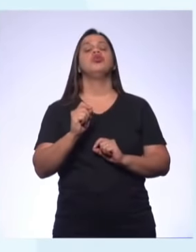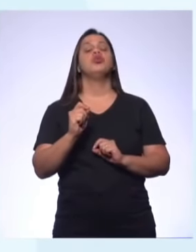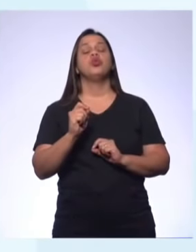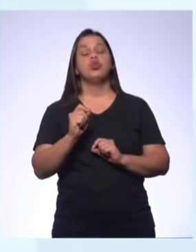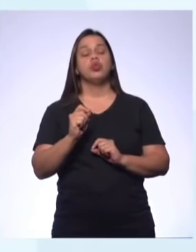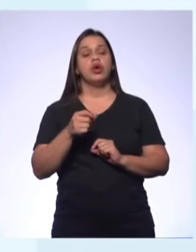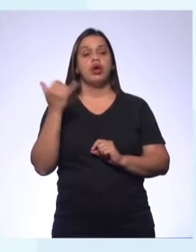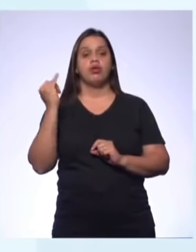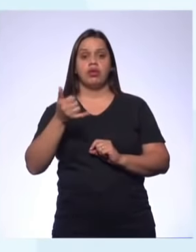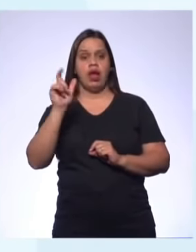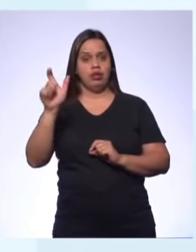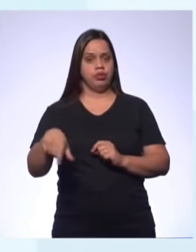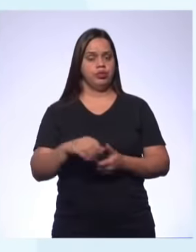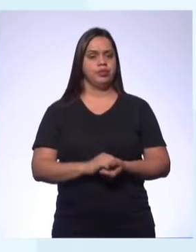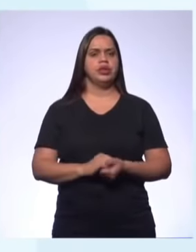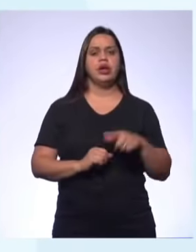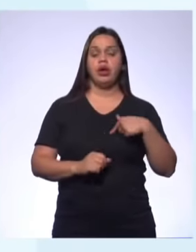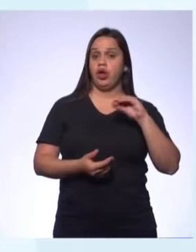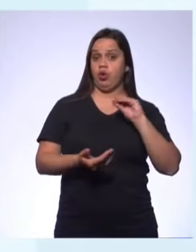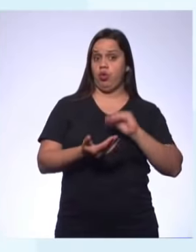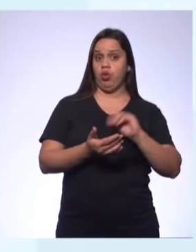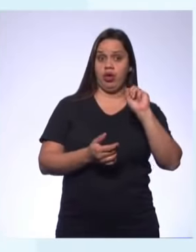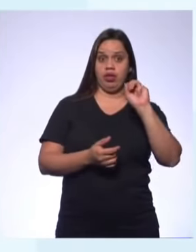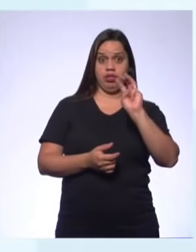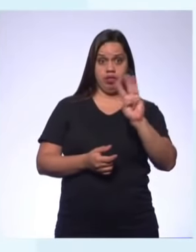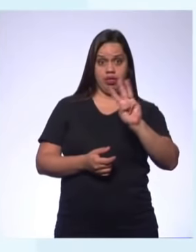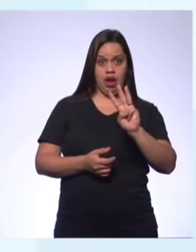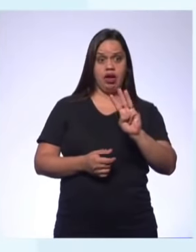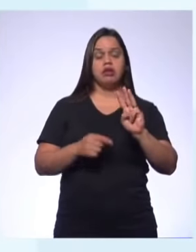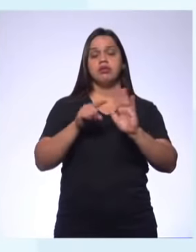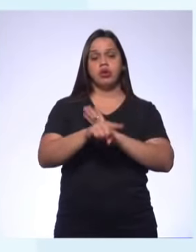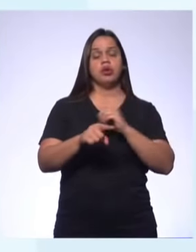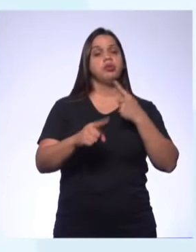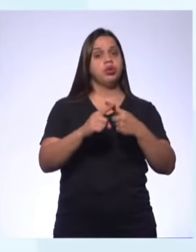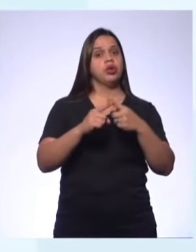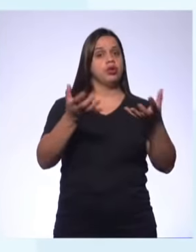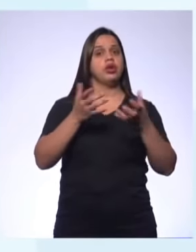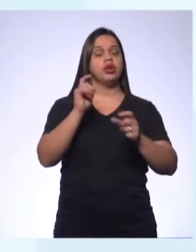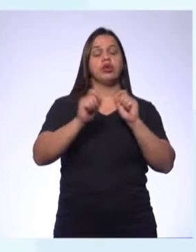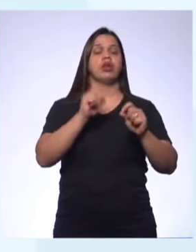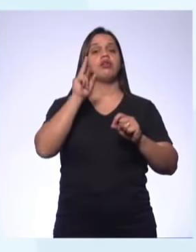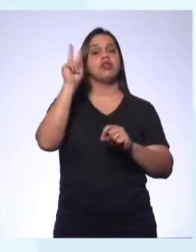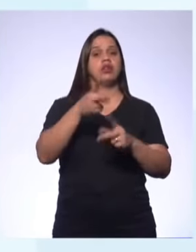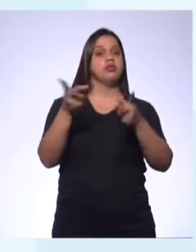assim, eu coloquei realmente essas 3 questões porque eu queria enfatizar que